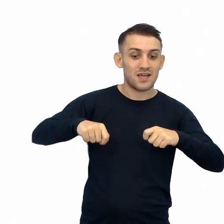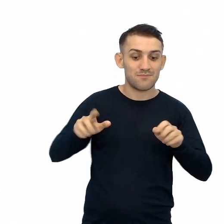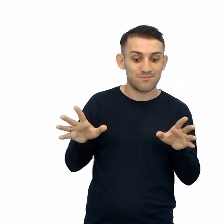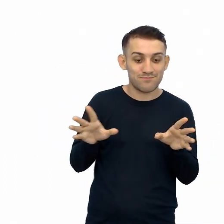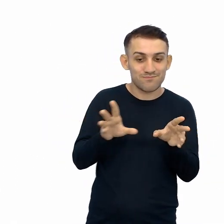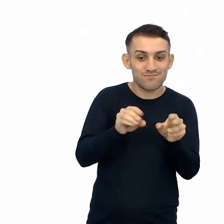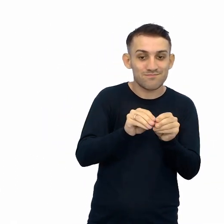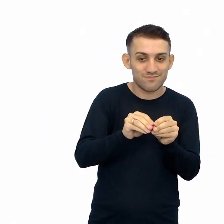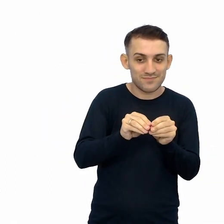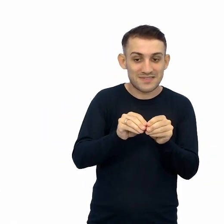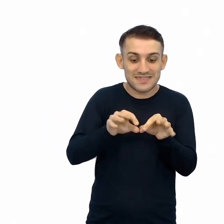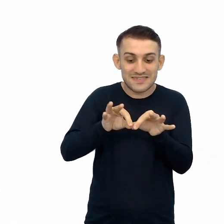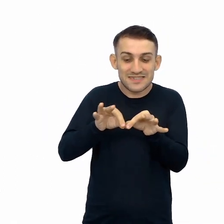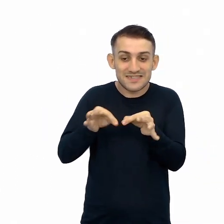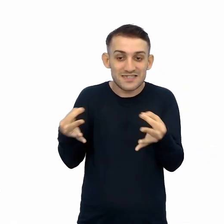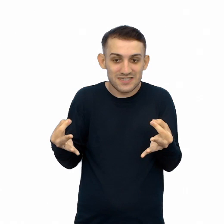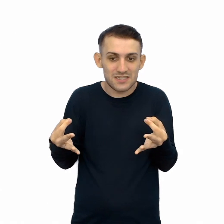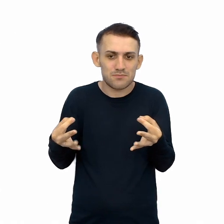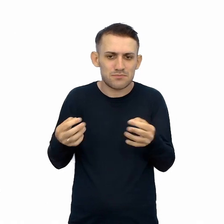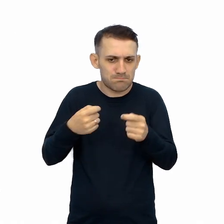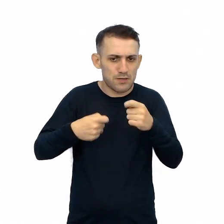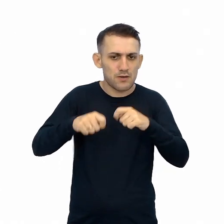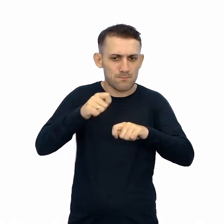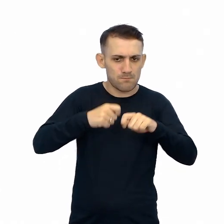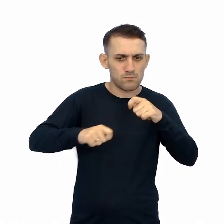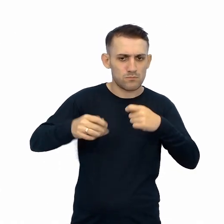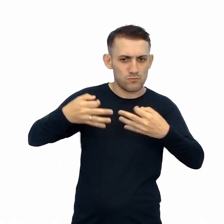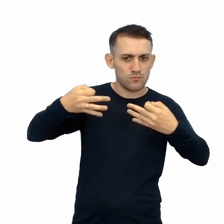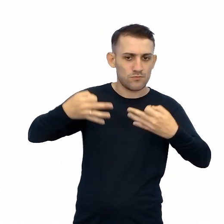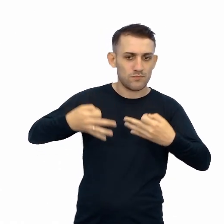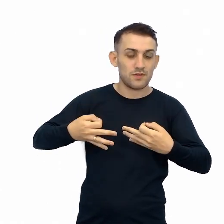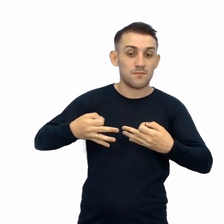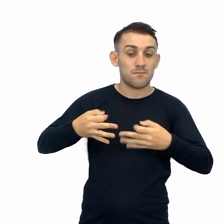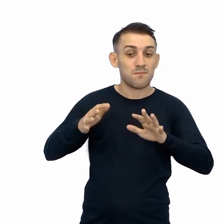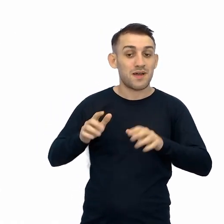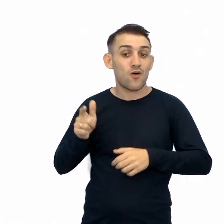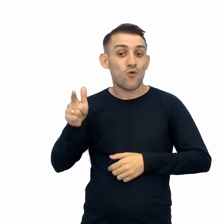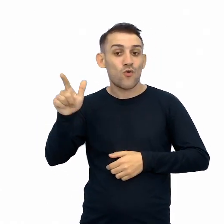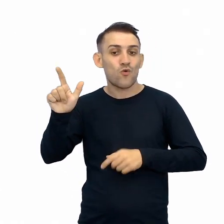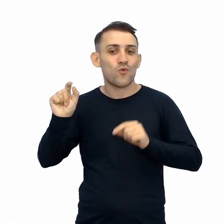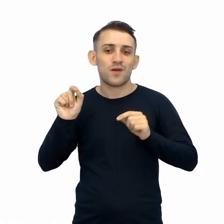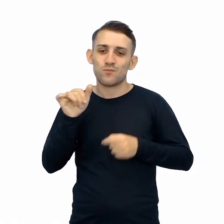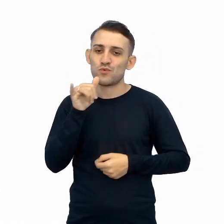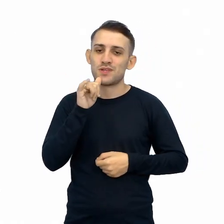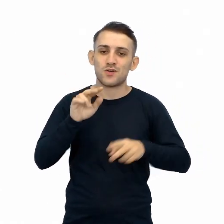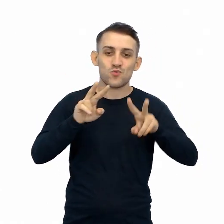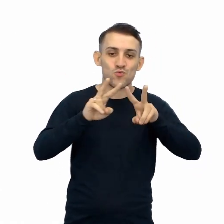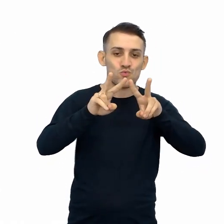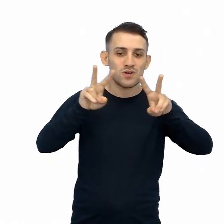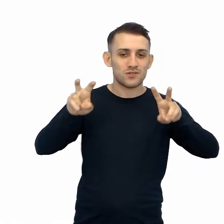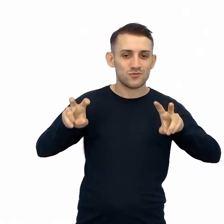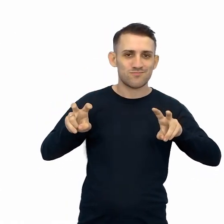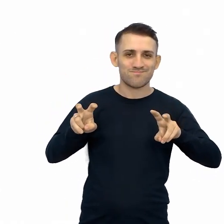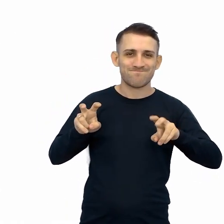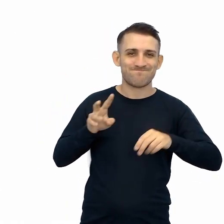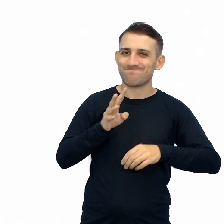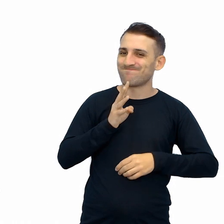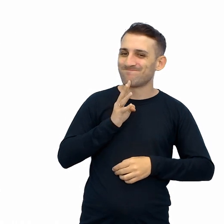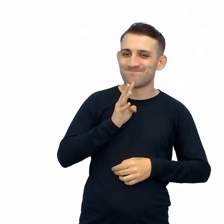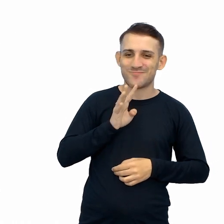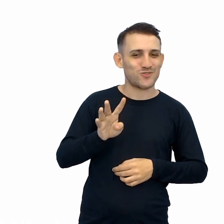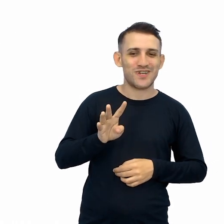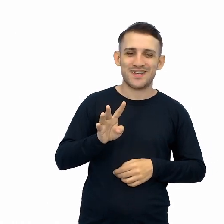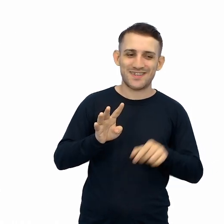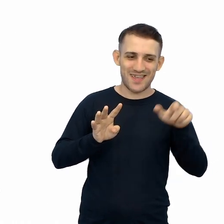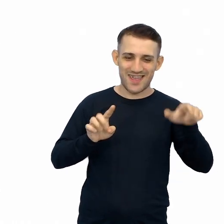breve, mais simples, mais econômico. Por outro lado, quando o assunto é desconhecido pelo